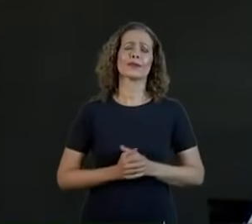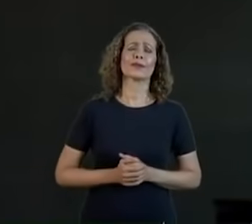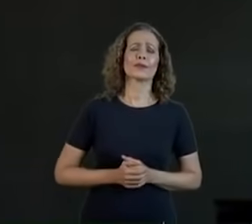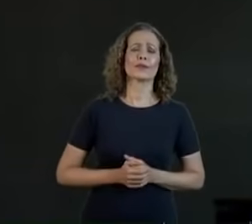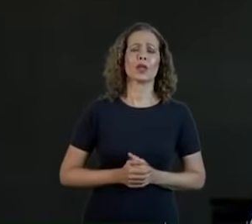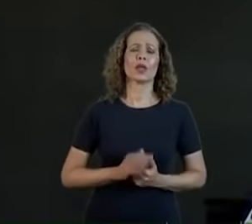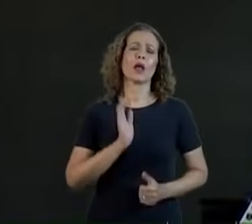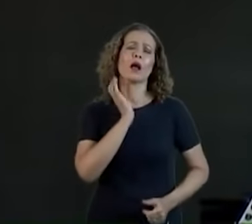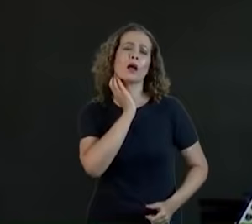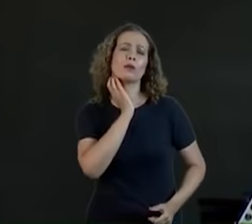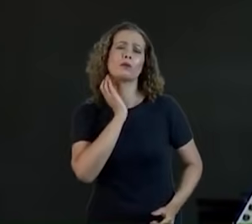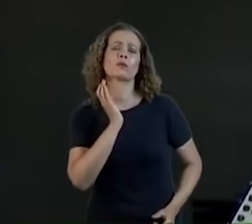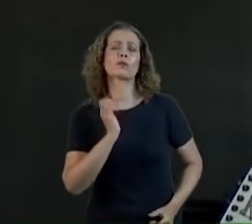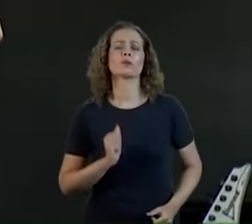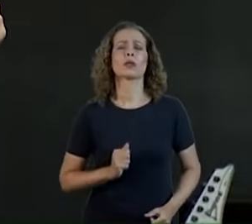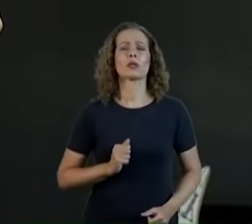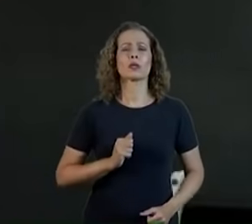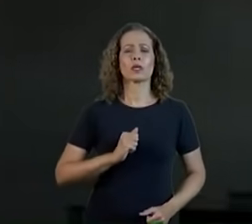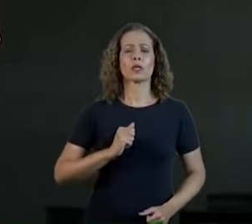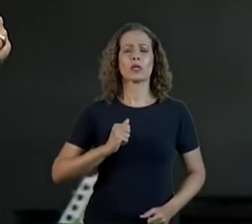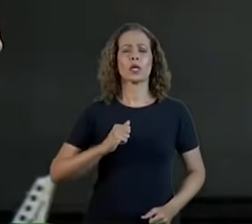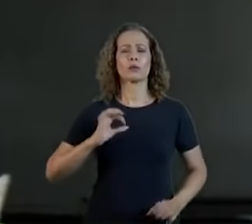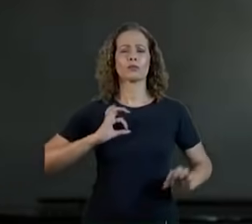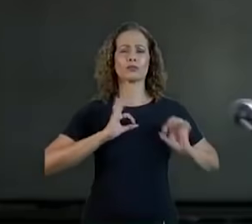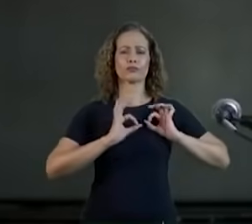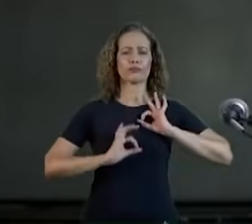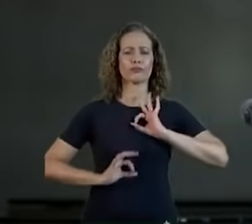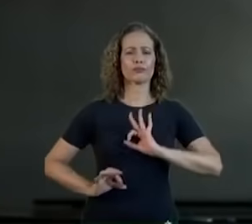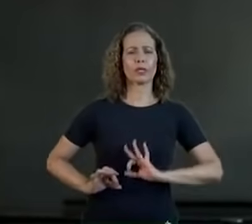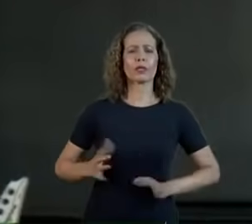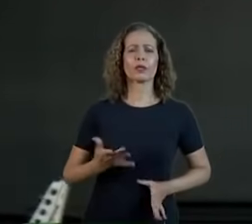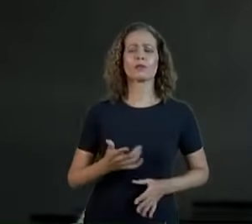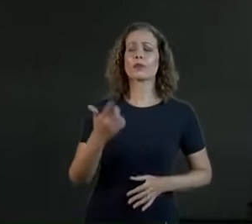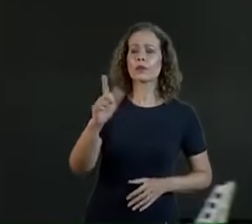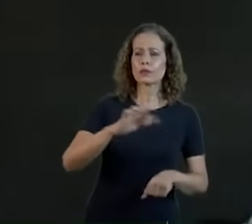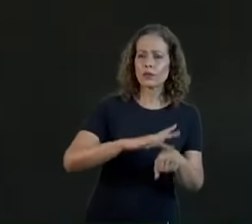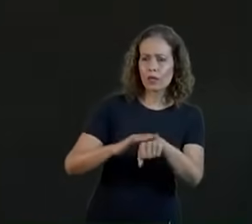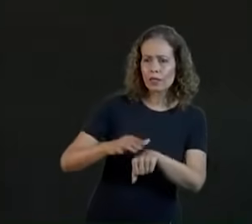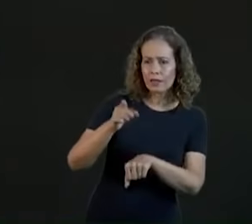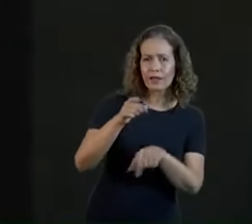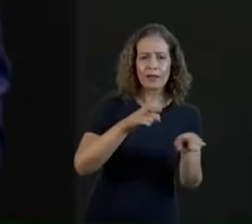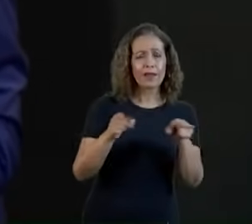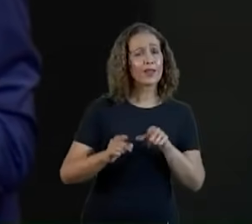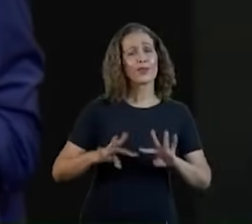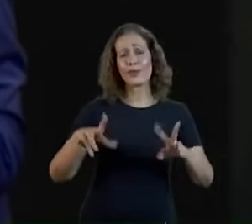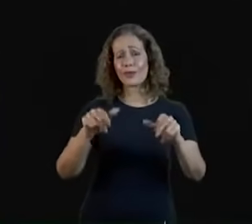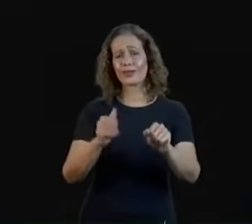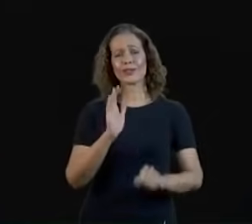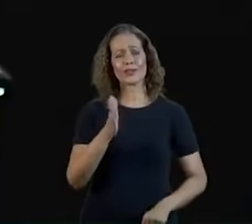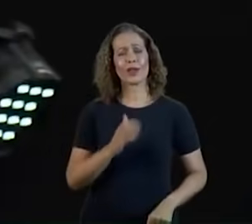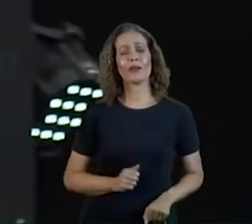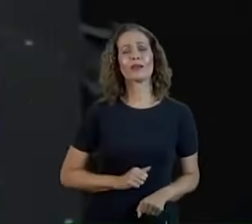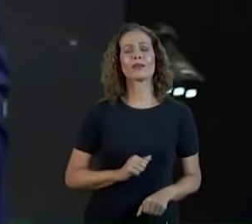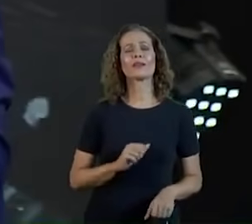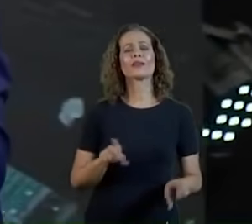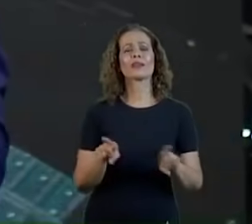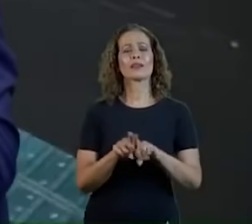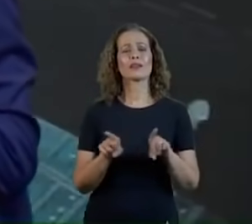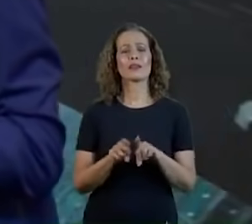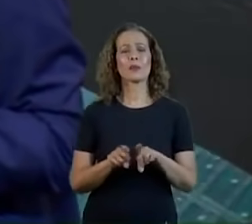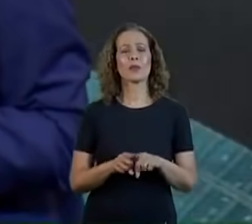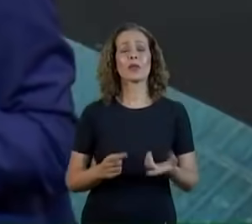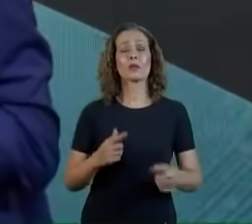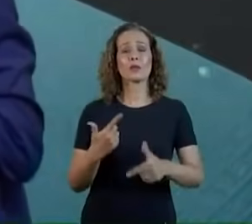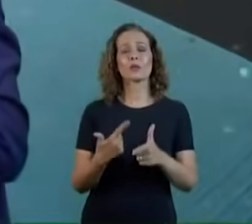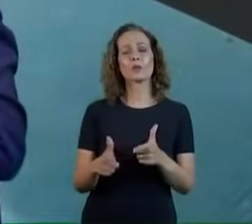cachumba, sarampo. Fala uma doença aí, tive. Fala outra, também. Aí teve uma época que eu cismei de ter reumatismo